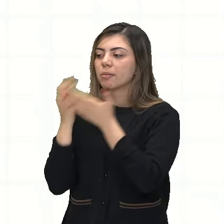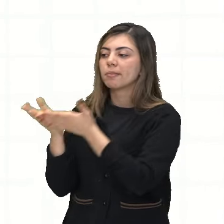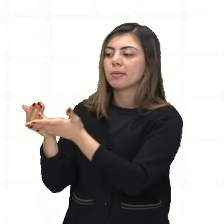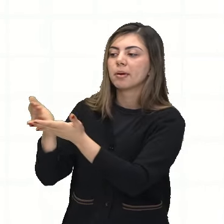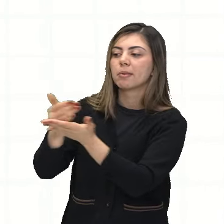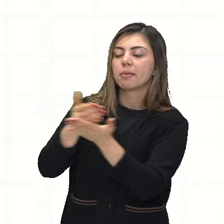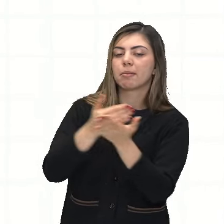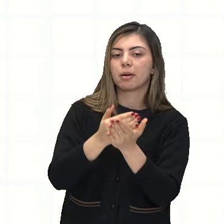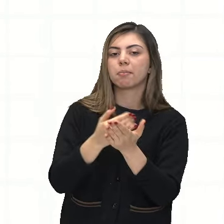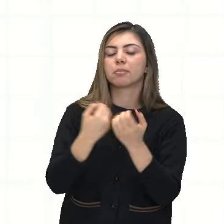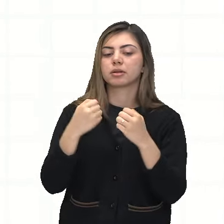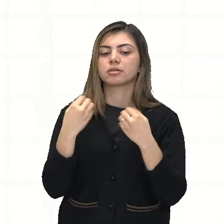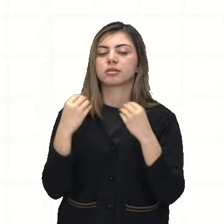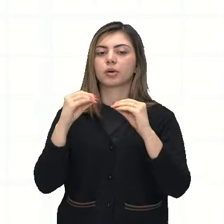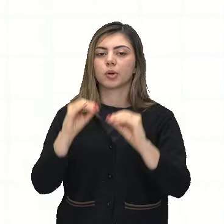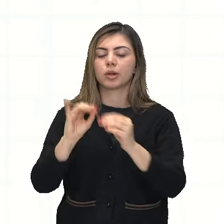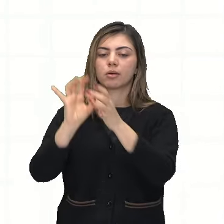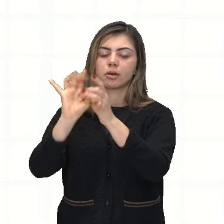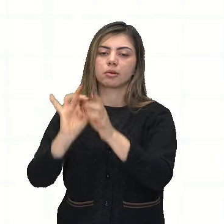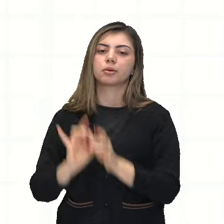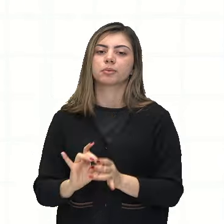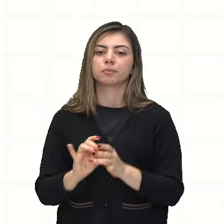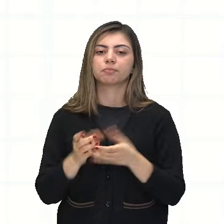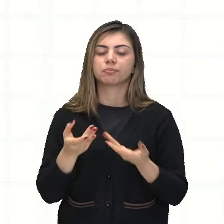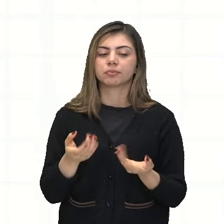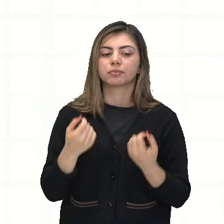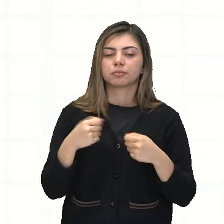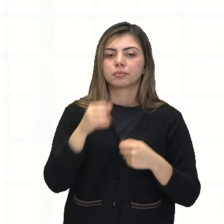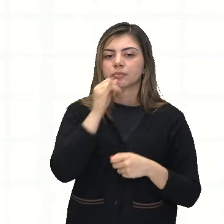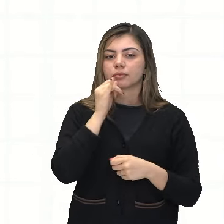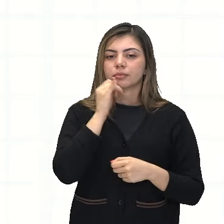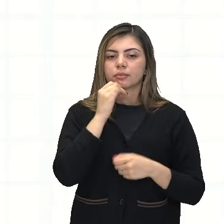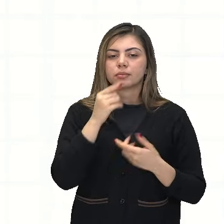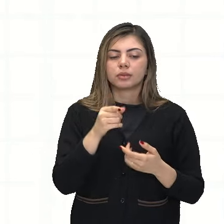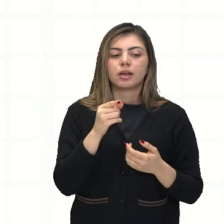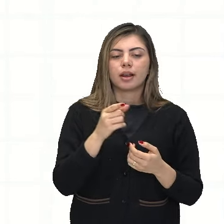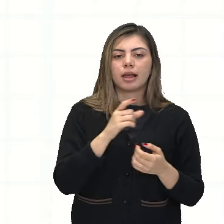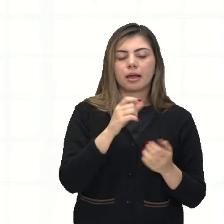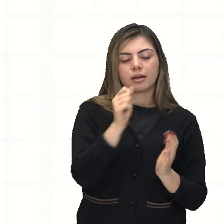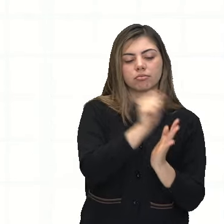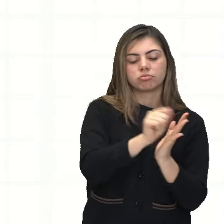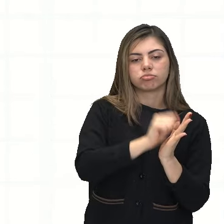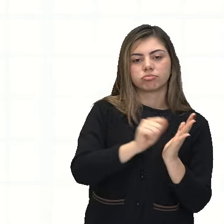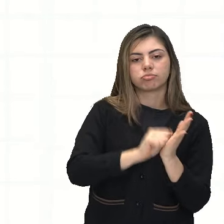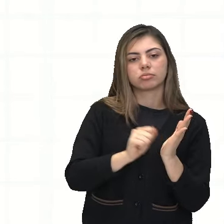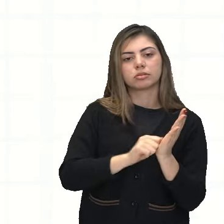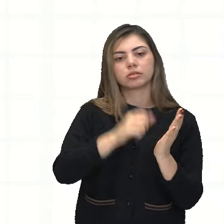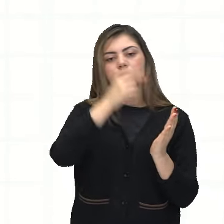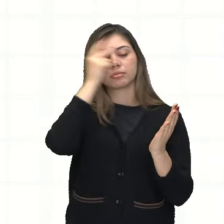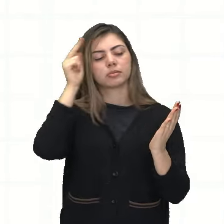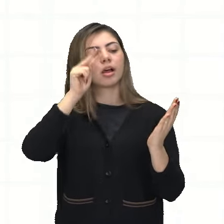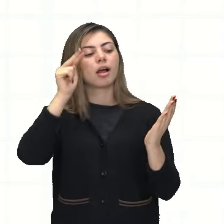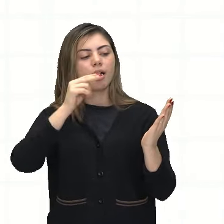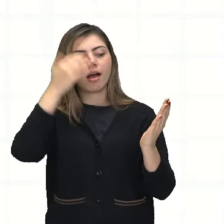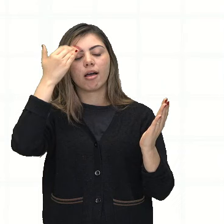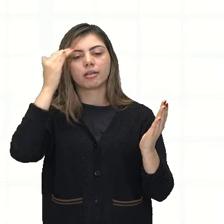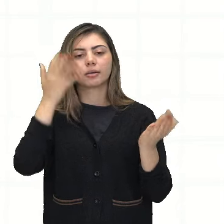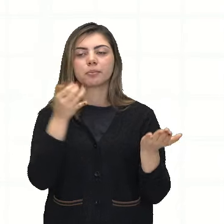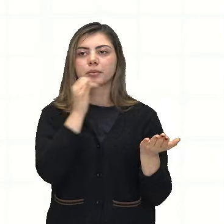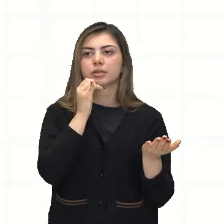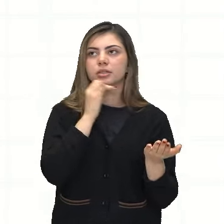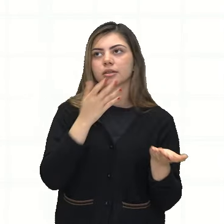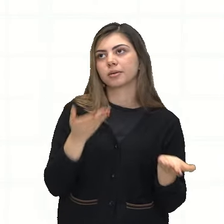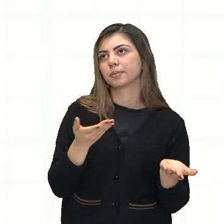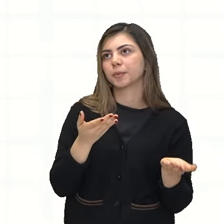sentido seguindo uma linha de raciocínio Clara e sem contradições eu não